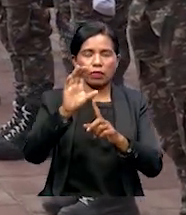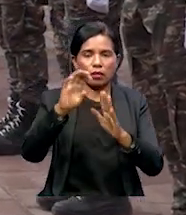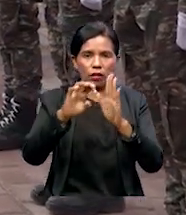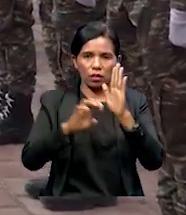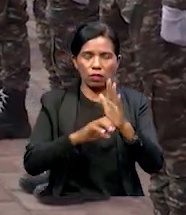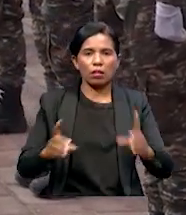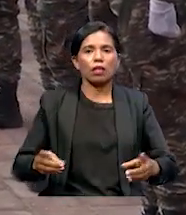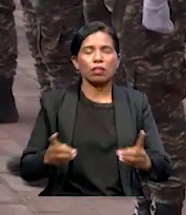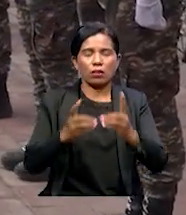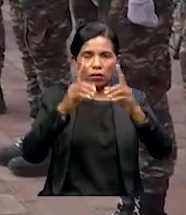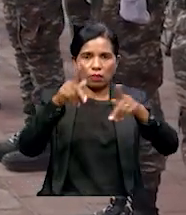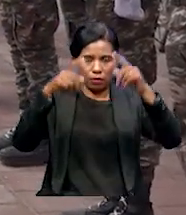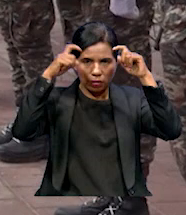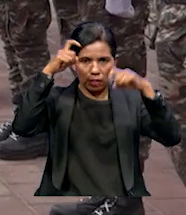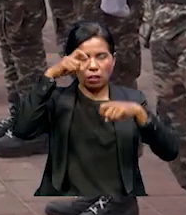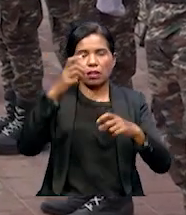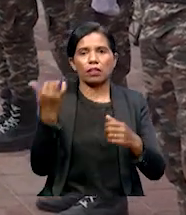sira.